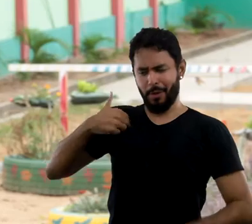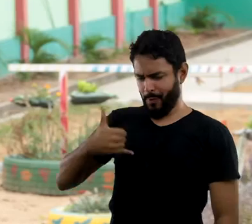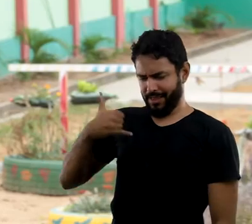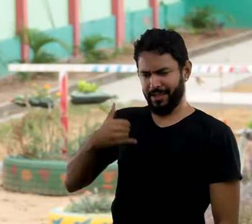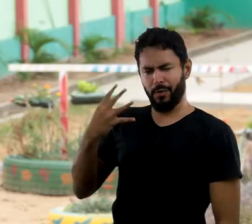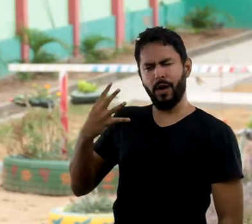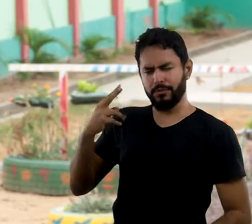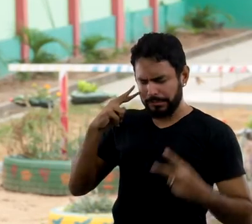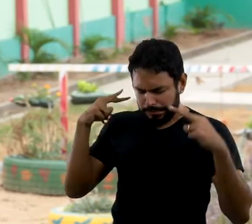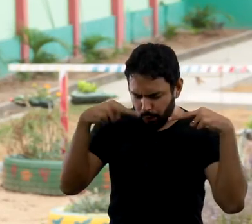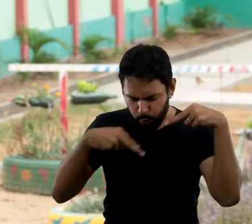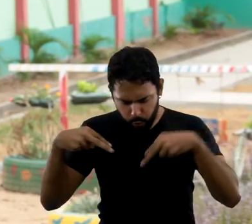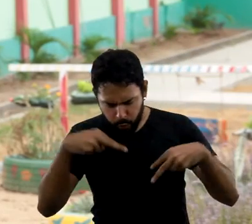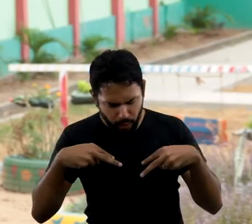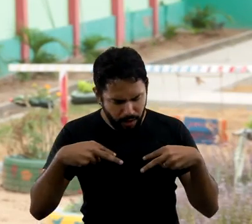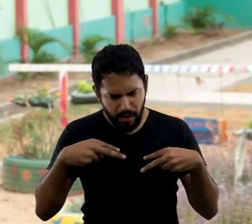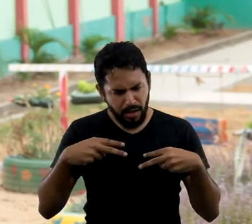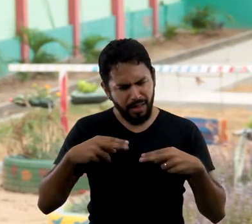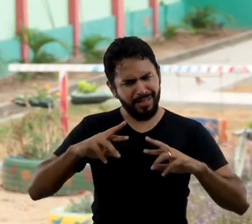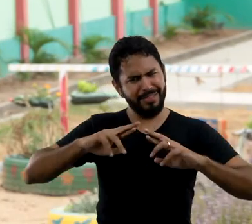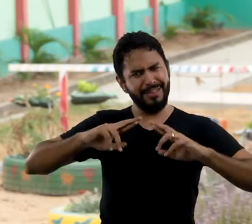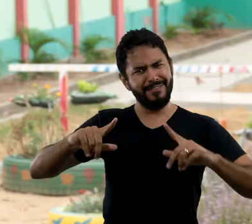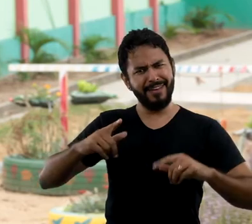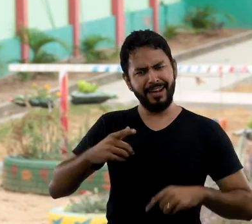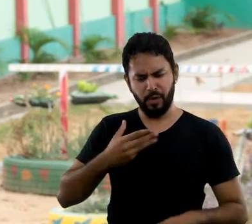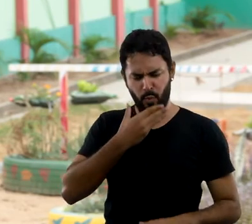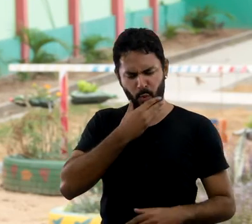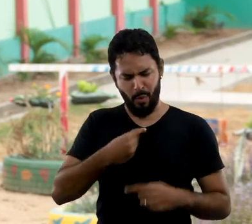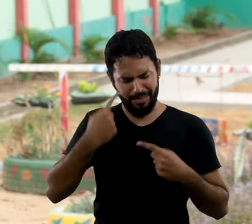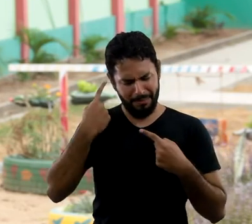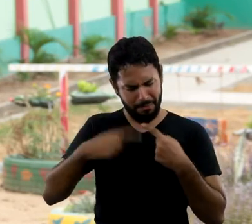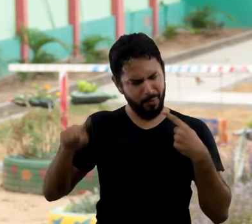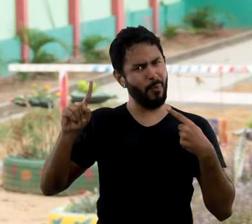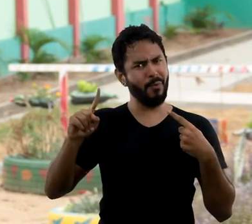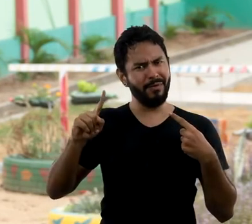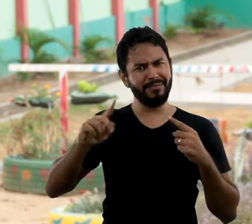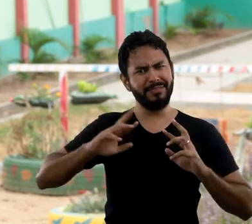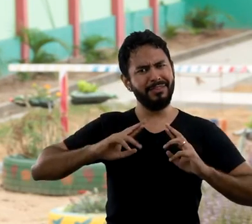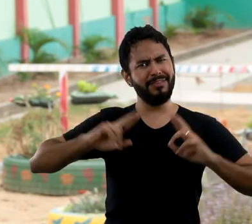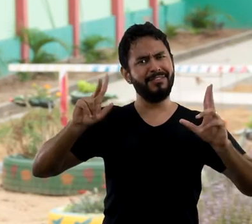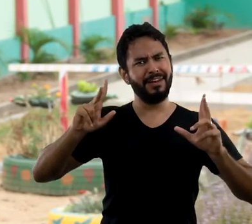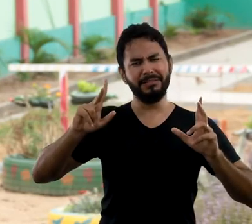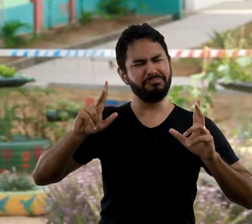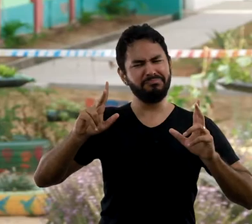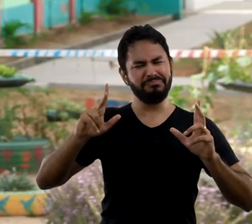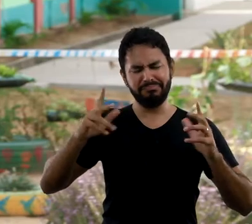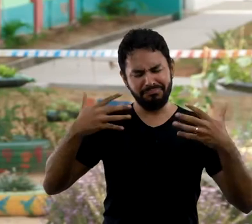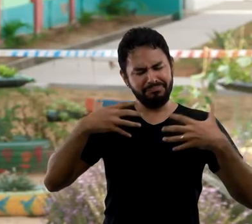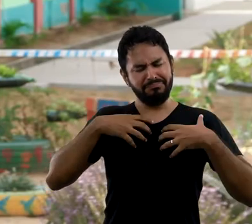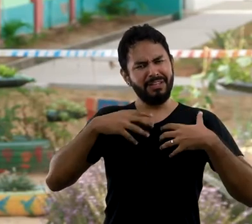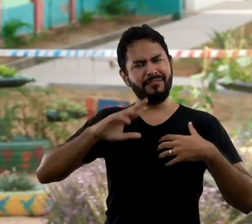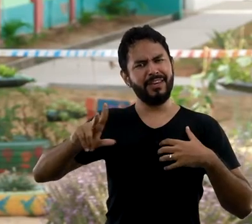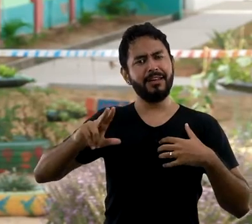e via que há algo de errado de fato acontecia comigo na questão de não concordar com o sexo leão aos cookies bem